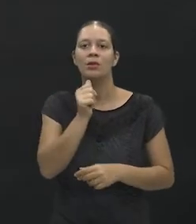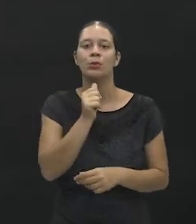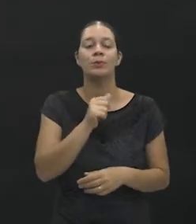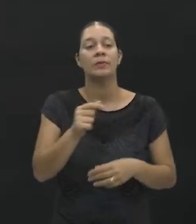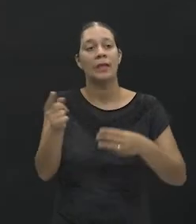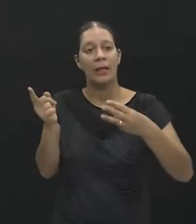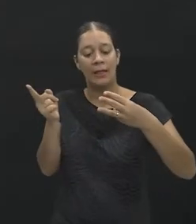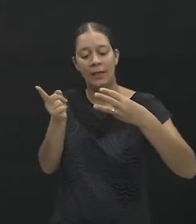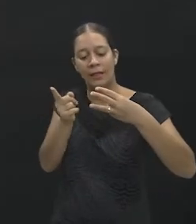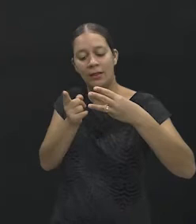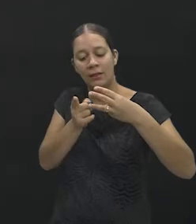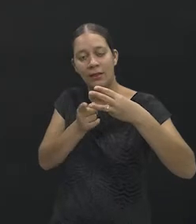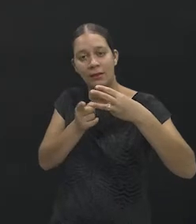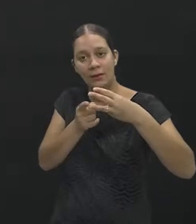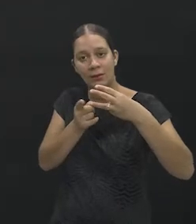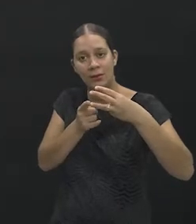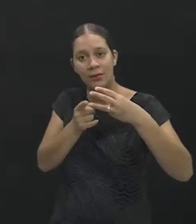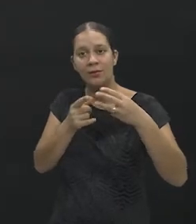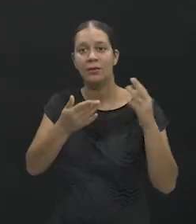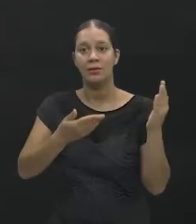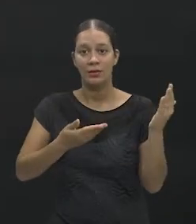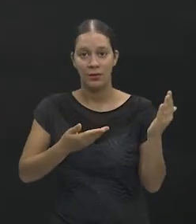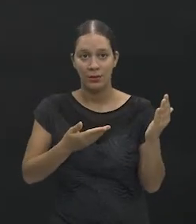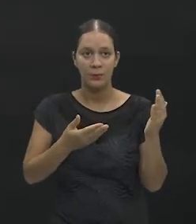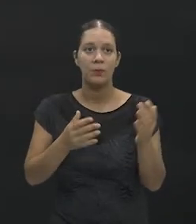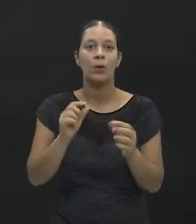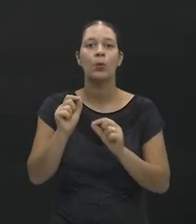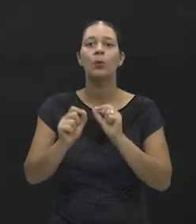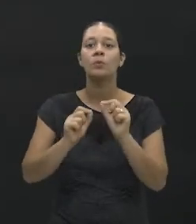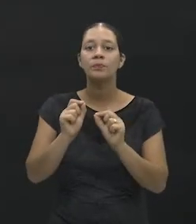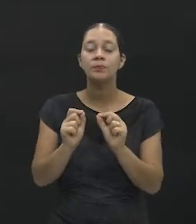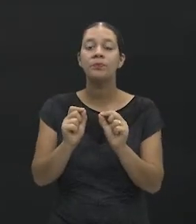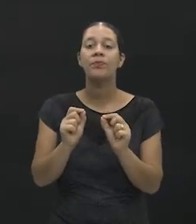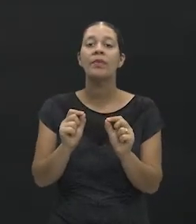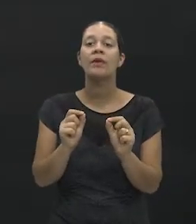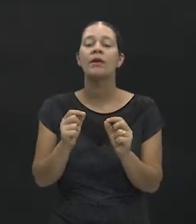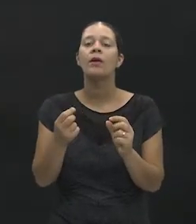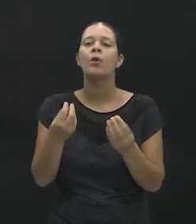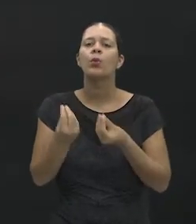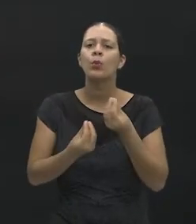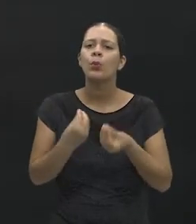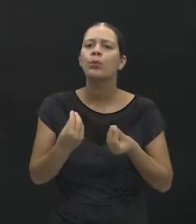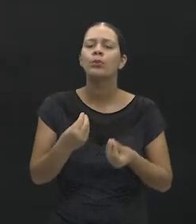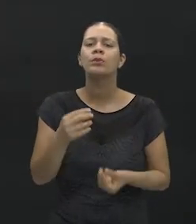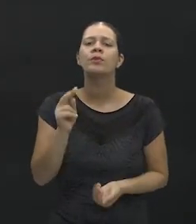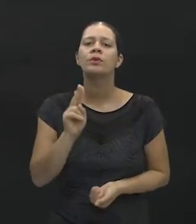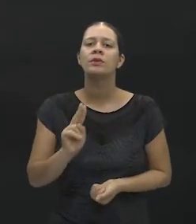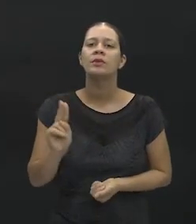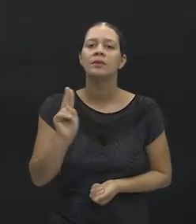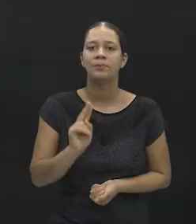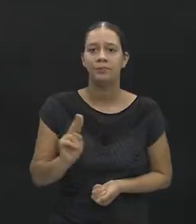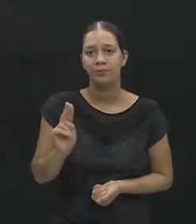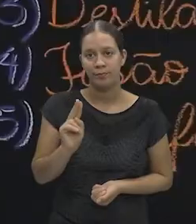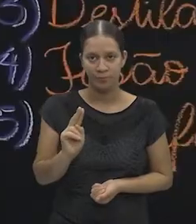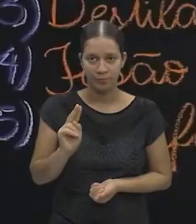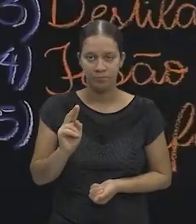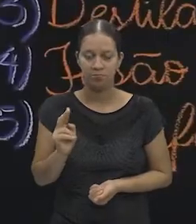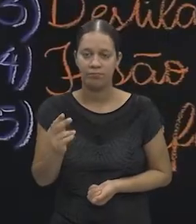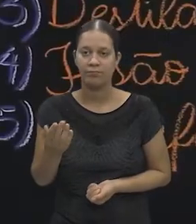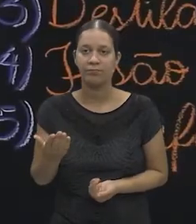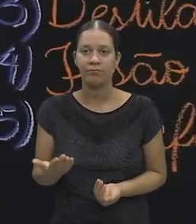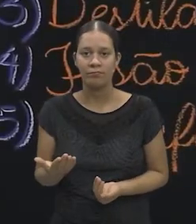líquido. Terceiro caso é a destilação fracionada. Quando é que a gente vai utilizar isso? A gente